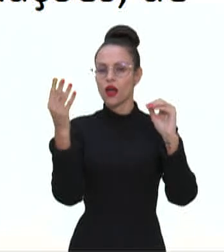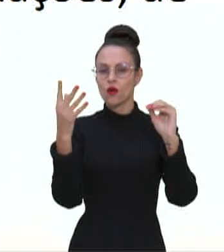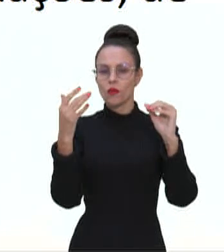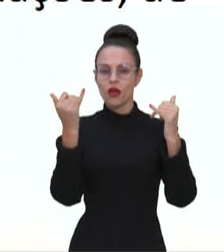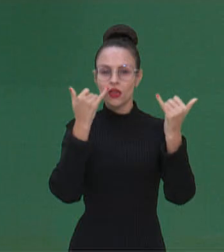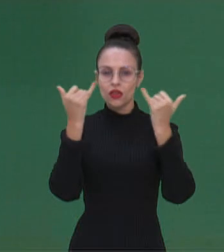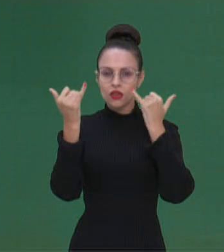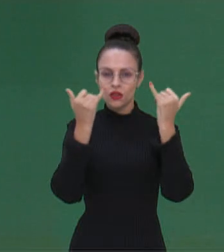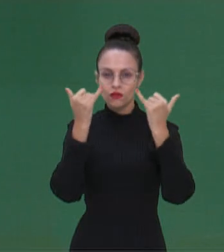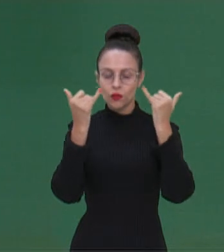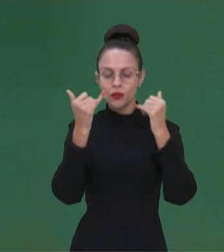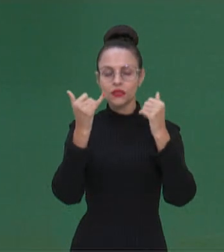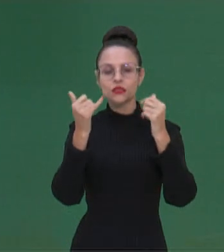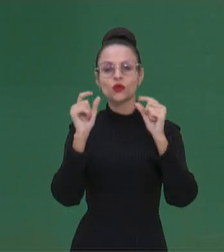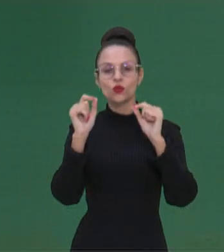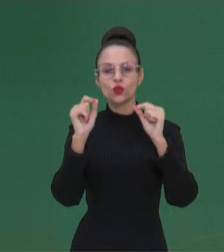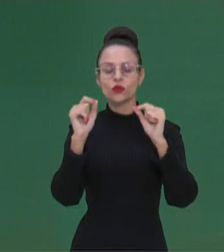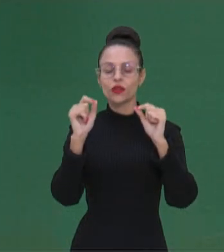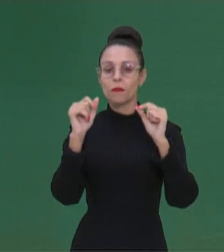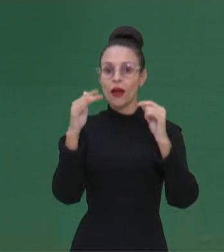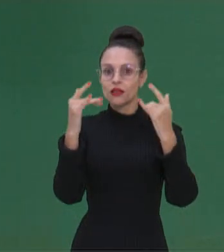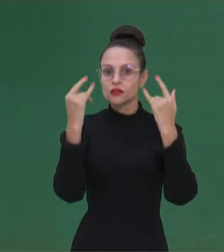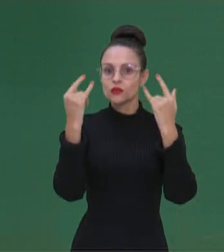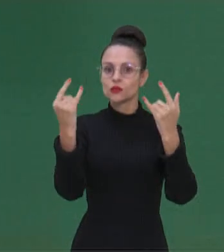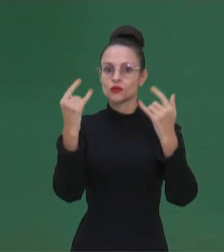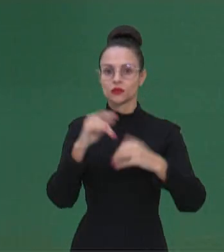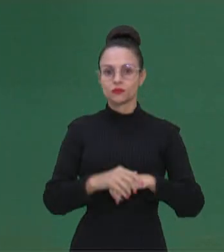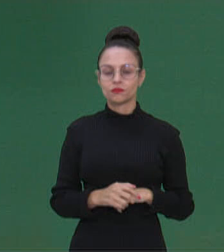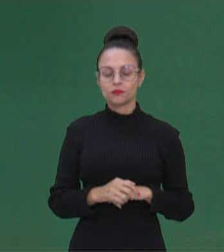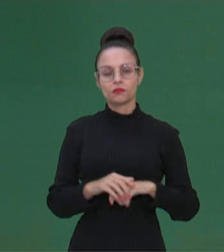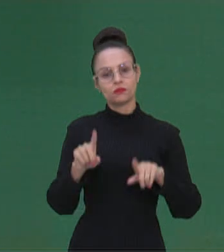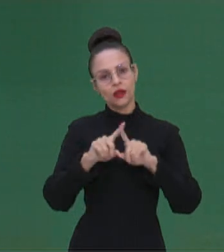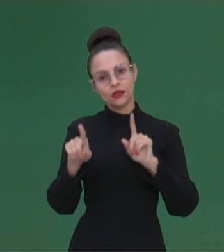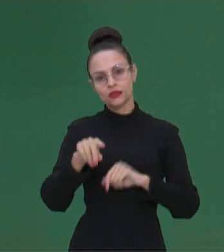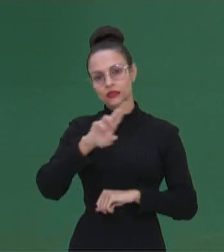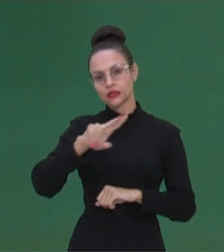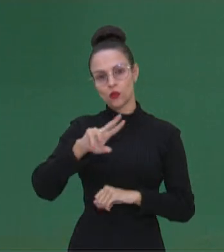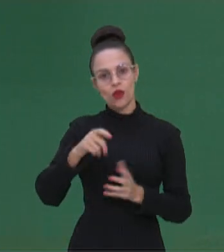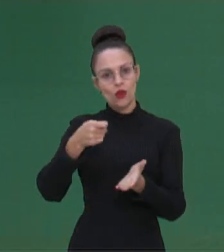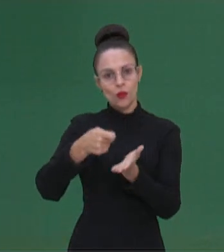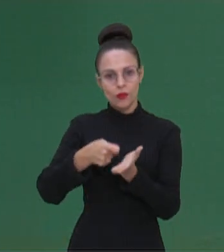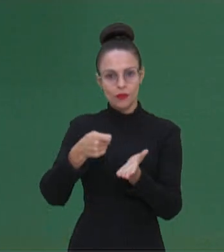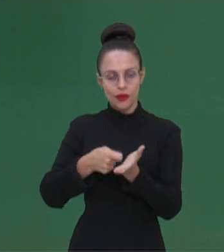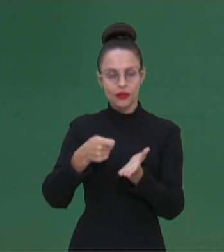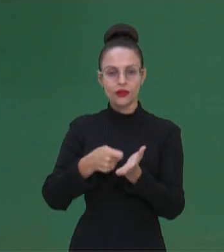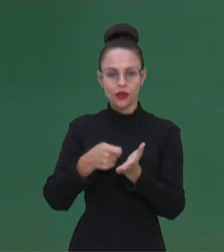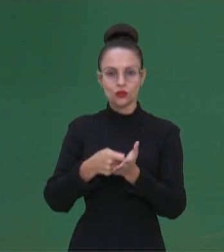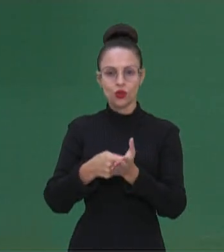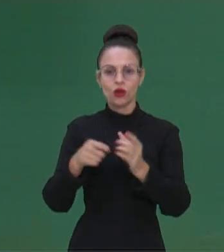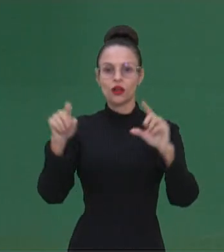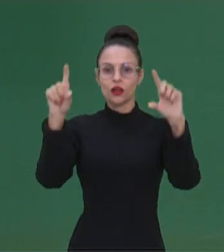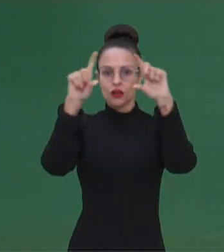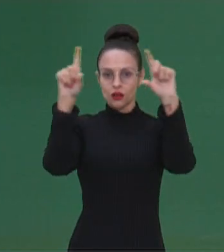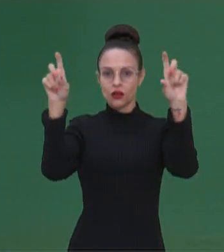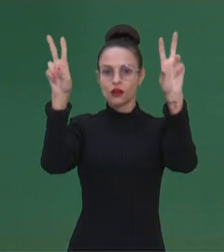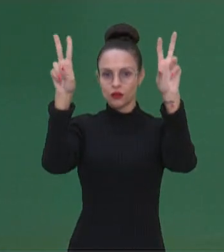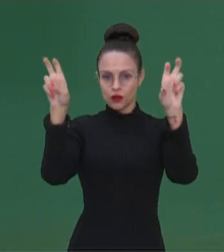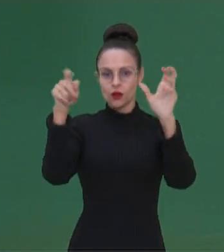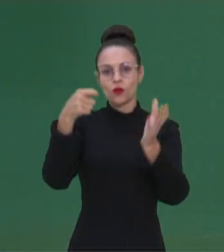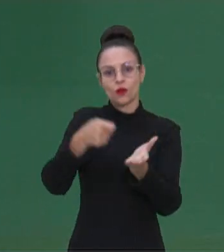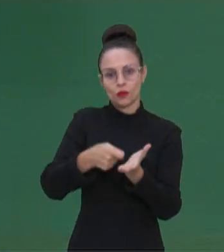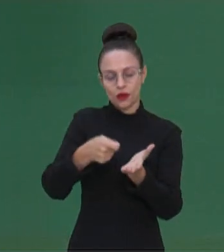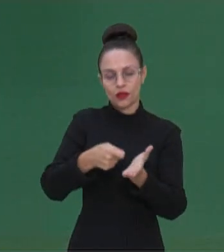a torná-lo ainda mais atrativo. Mas ele não é um elemento obrigatório. A manchete é obrigatória,